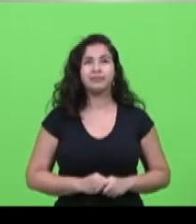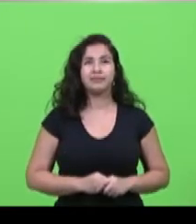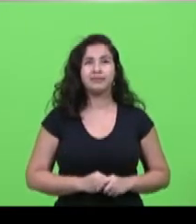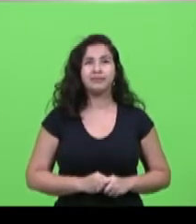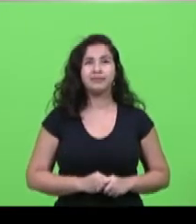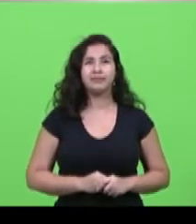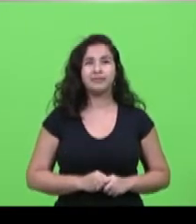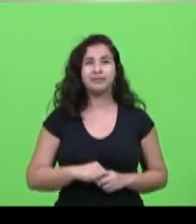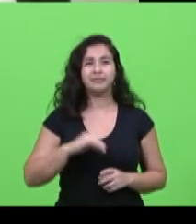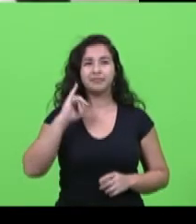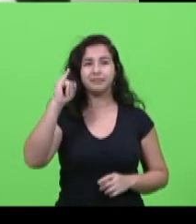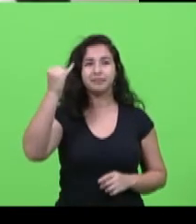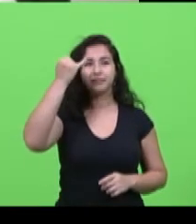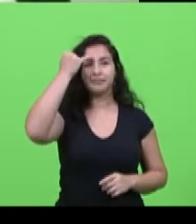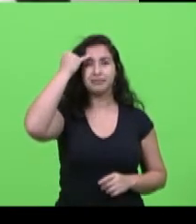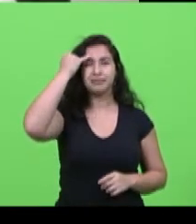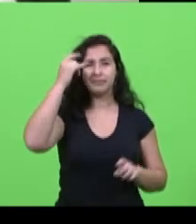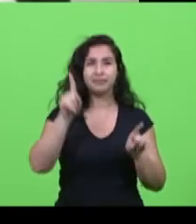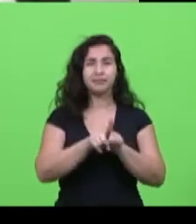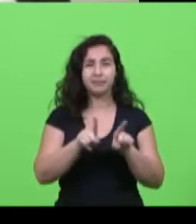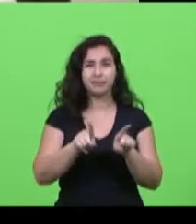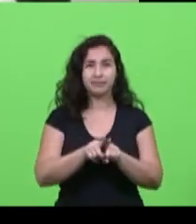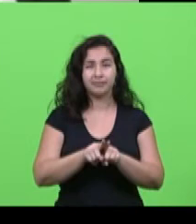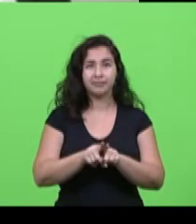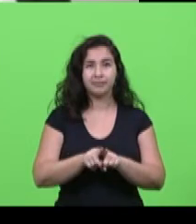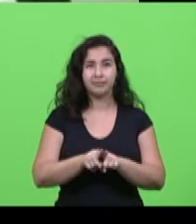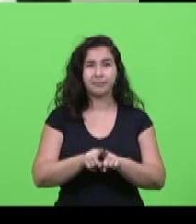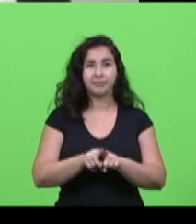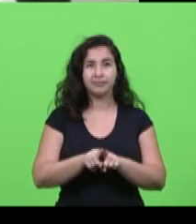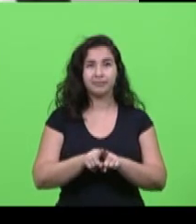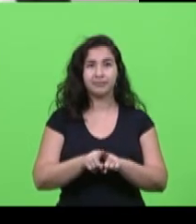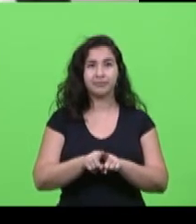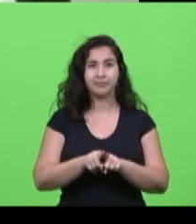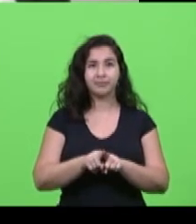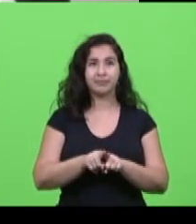Mioto também. Jair Mioto também. Presidente Tom também.